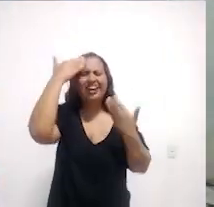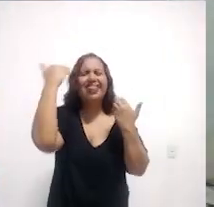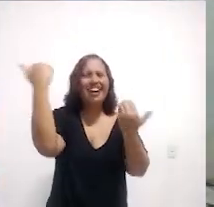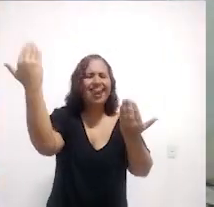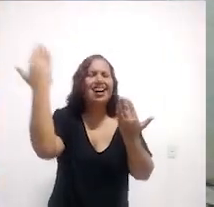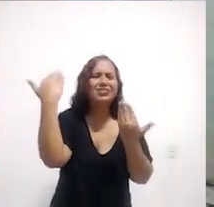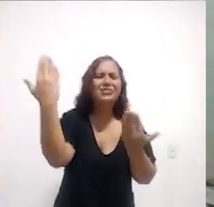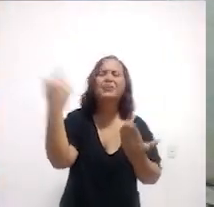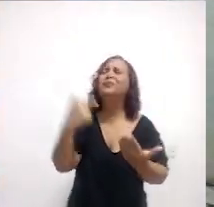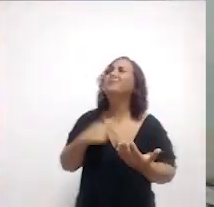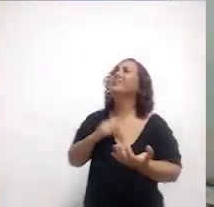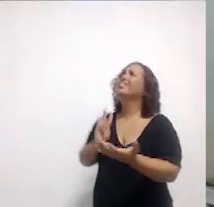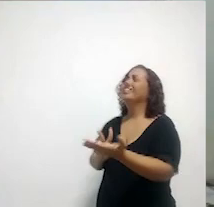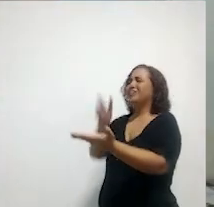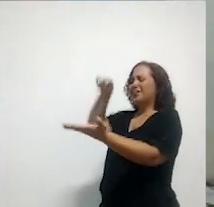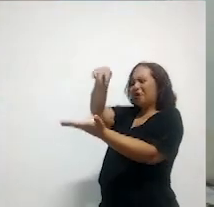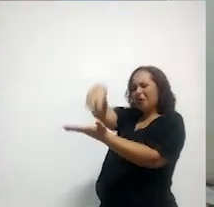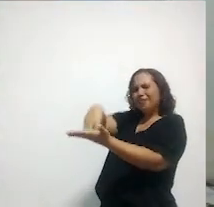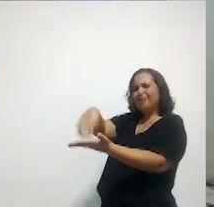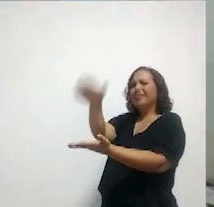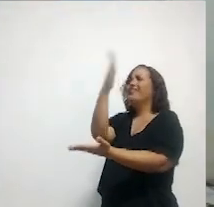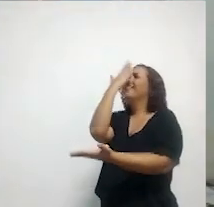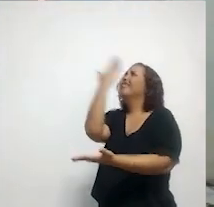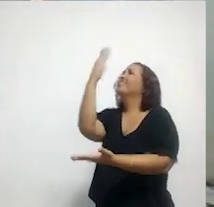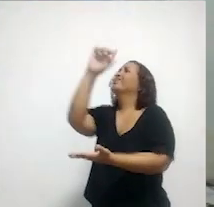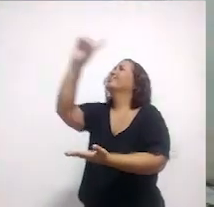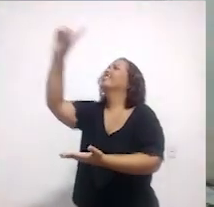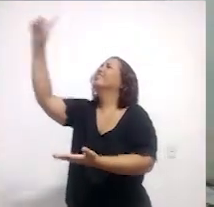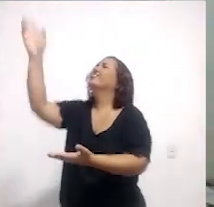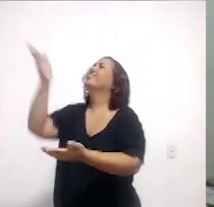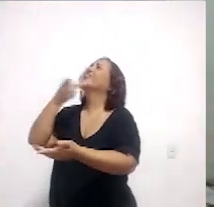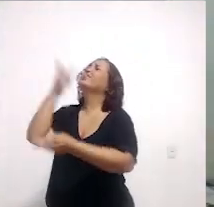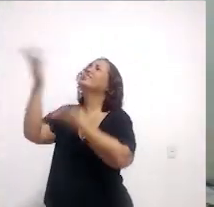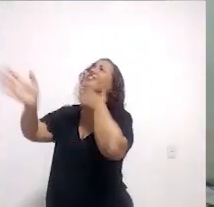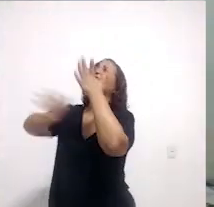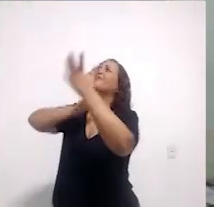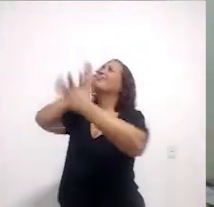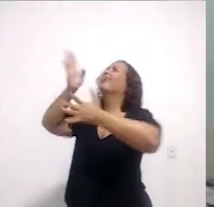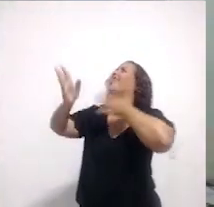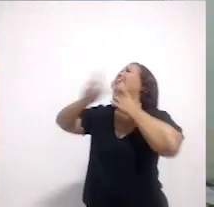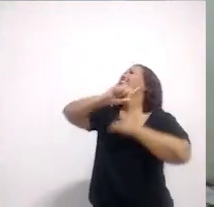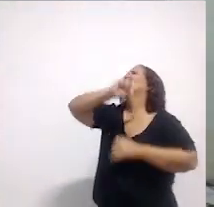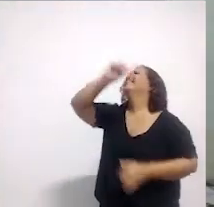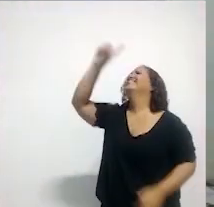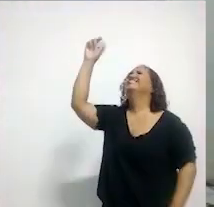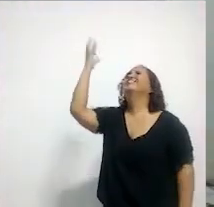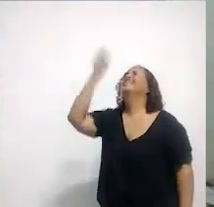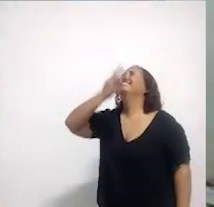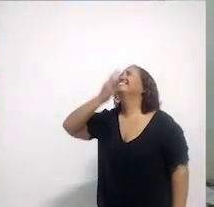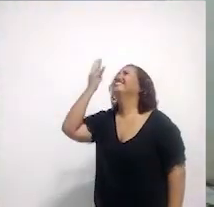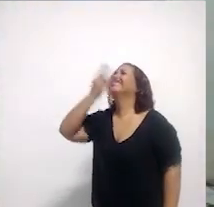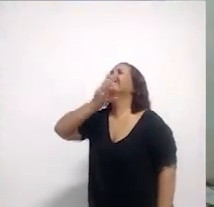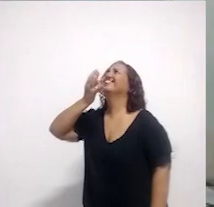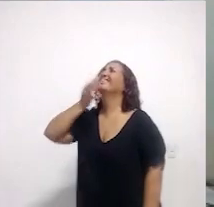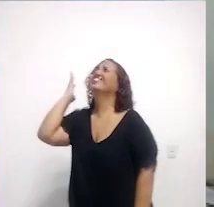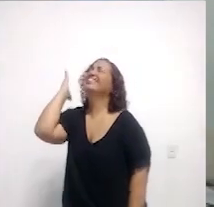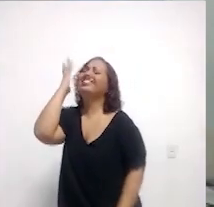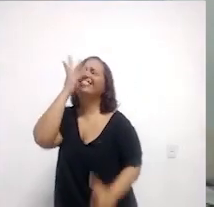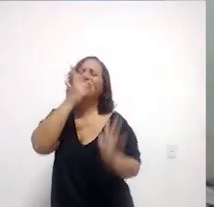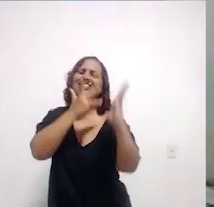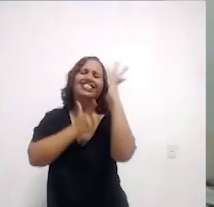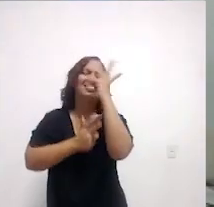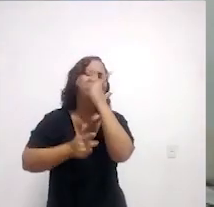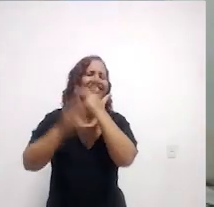sou grato, me derramar, dizer que és formoso.